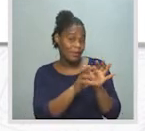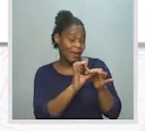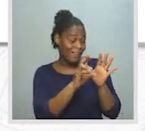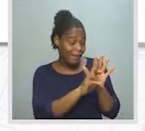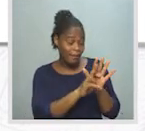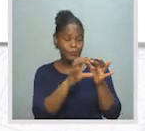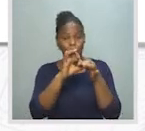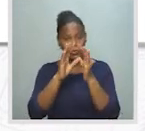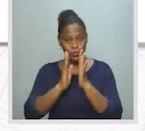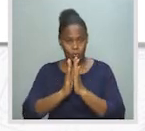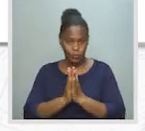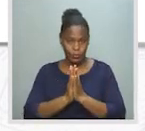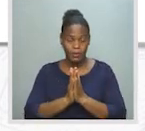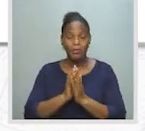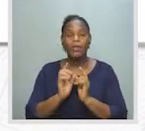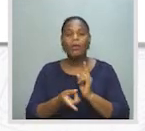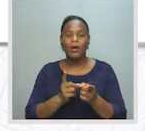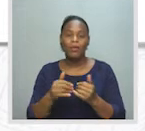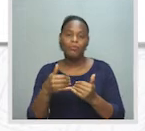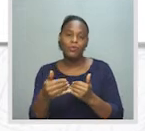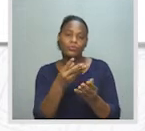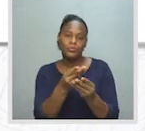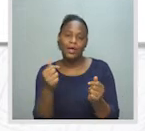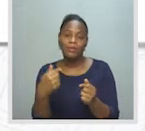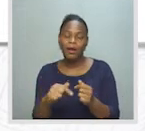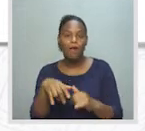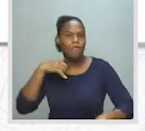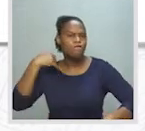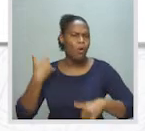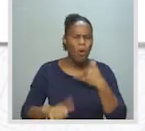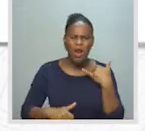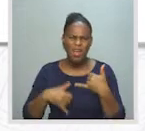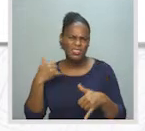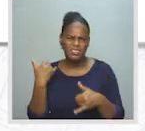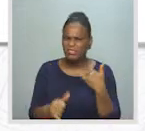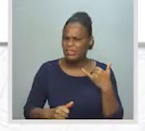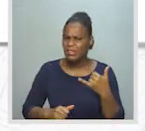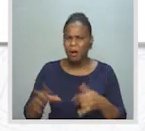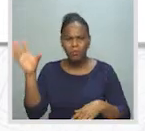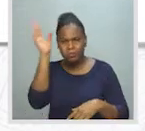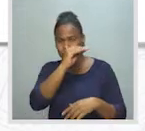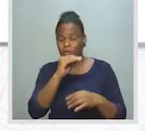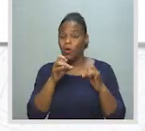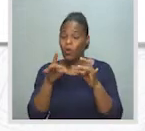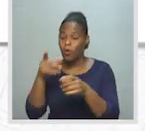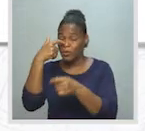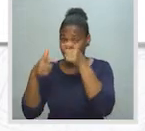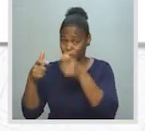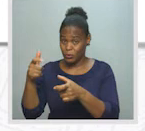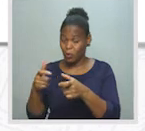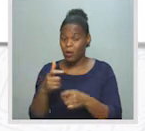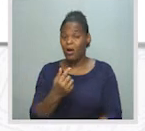e doutrinas religiosas e que se resultam em violências e atrocidades